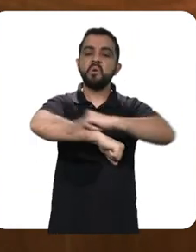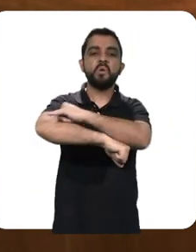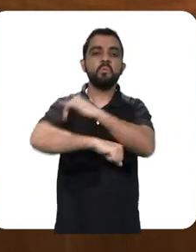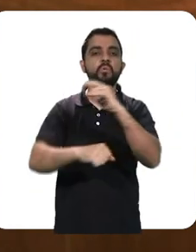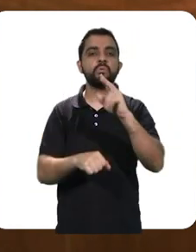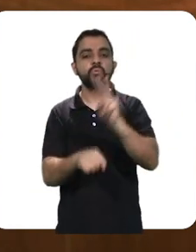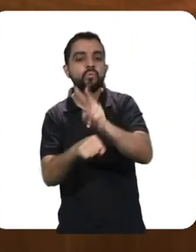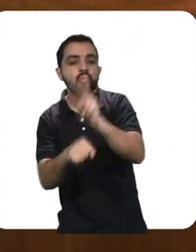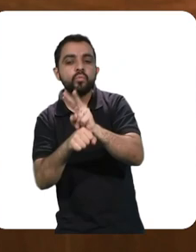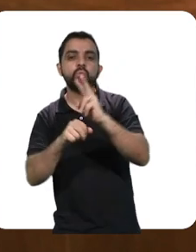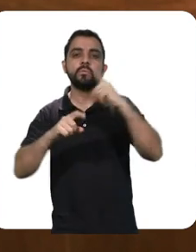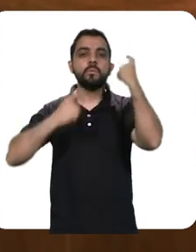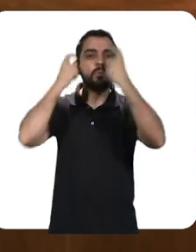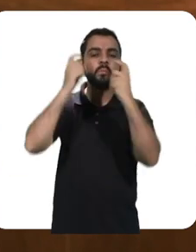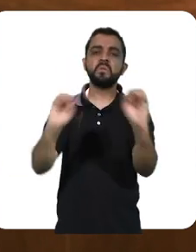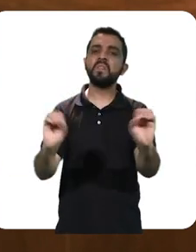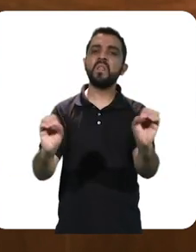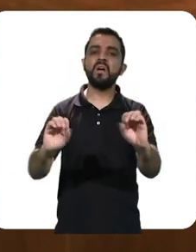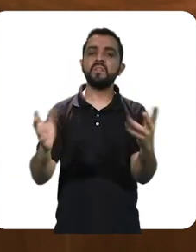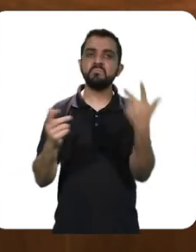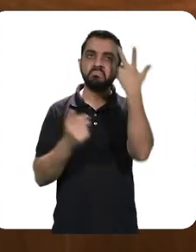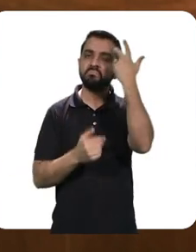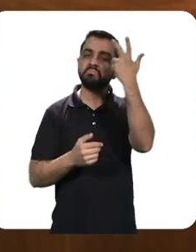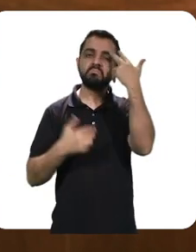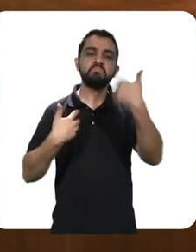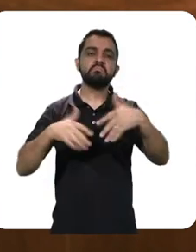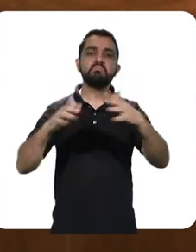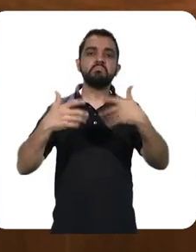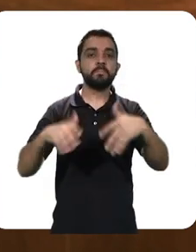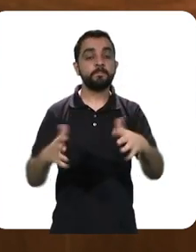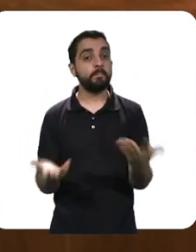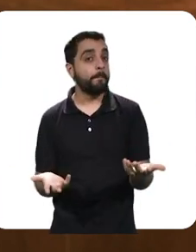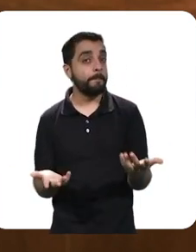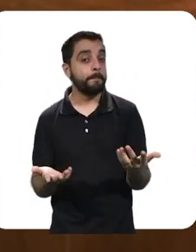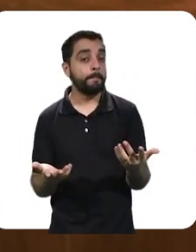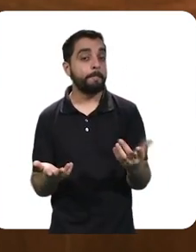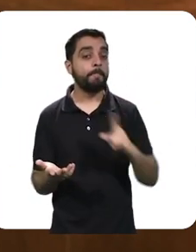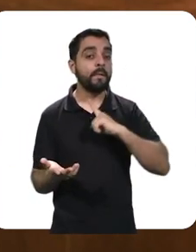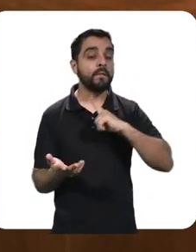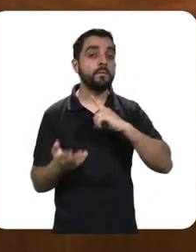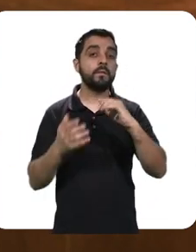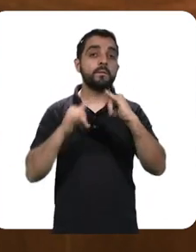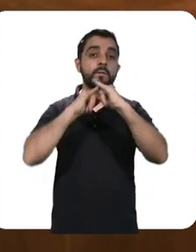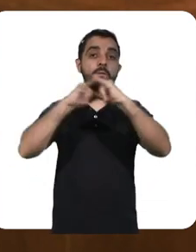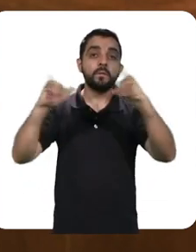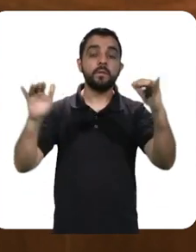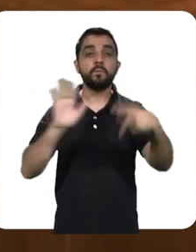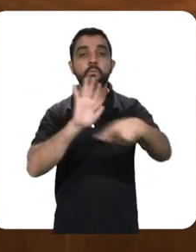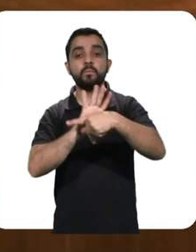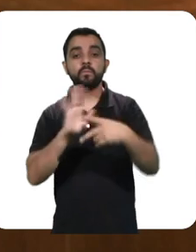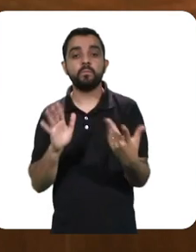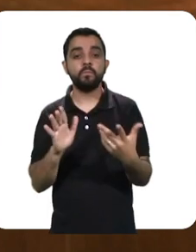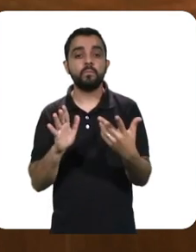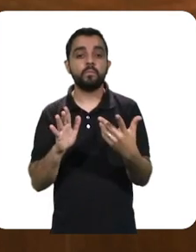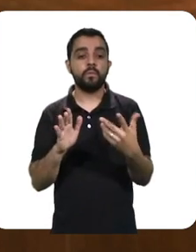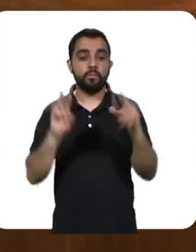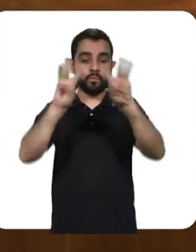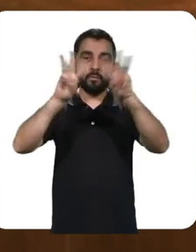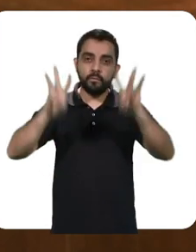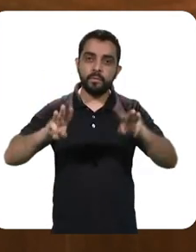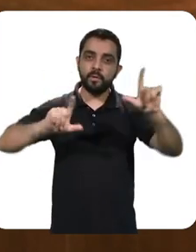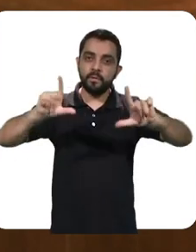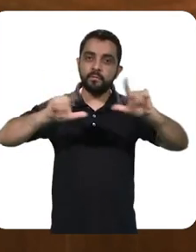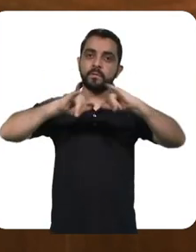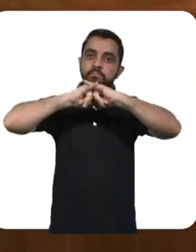nessa propagação da doença? Porque, ao que me parece, né, e a gente teve alguns relatos nesse sentido, inclusive numa matéria veiculada